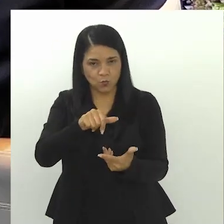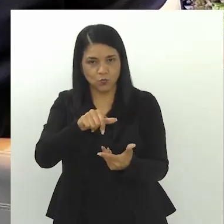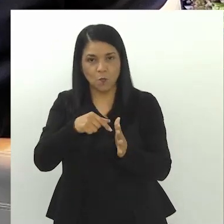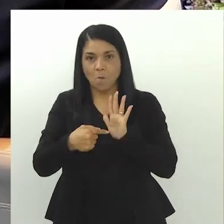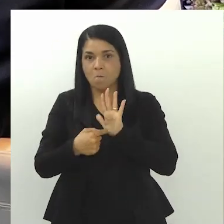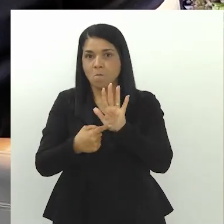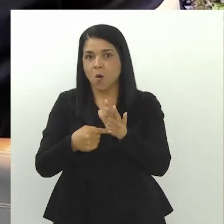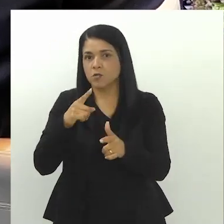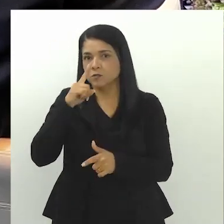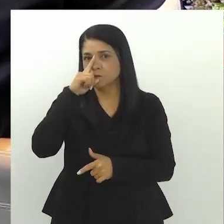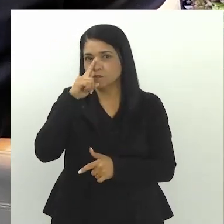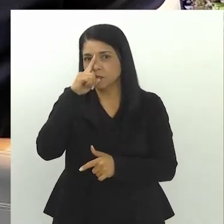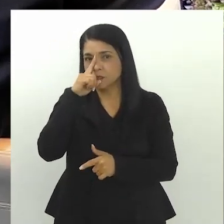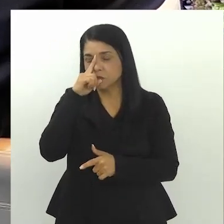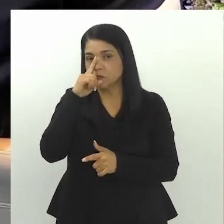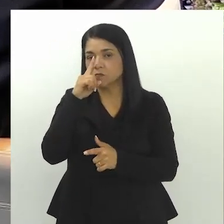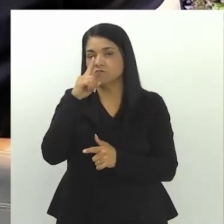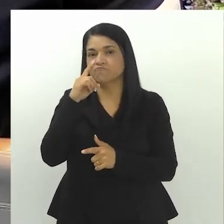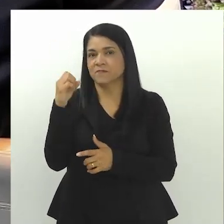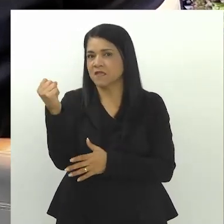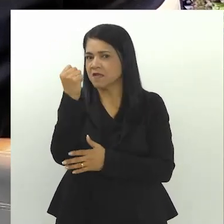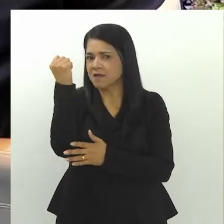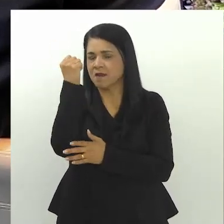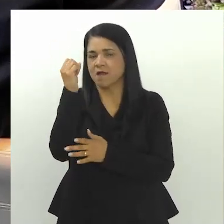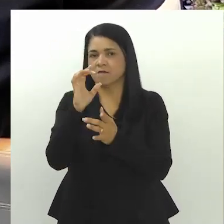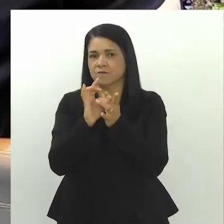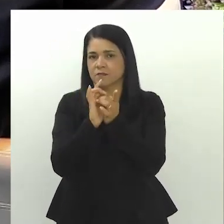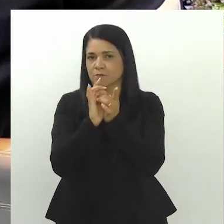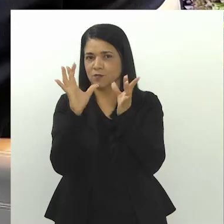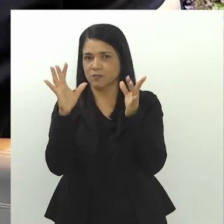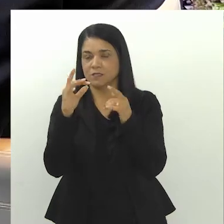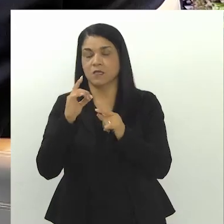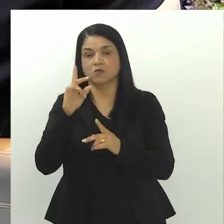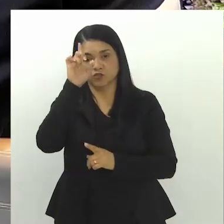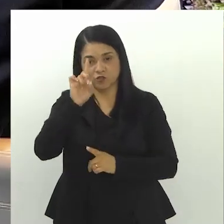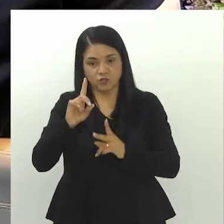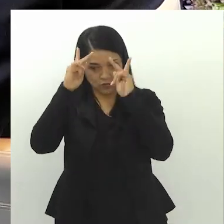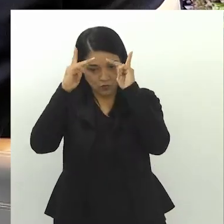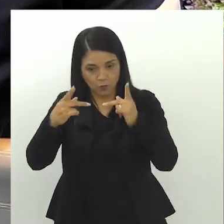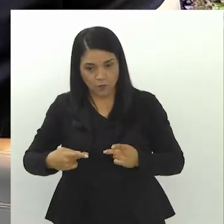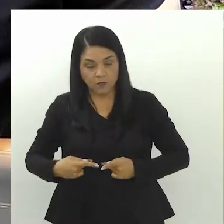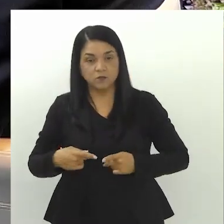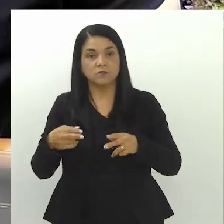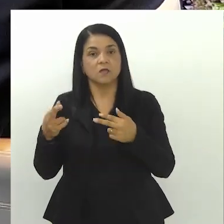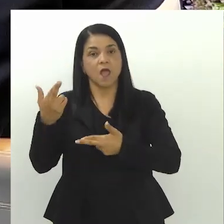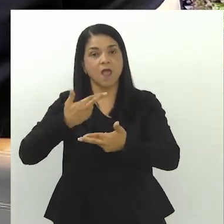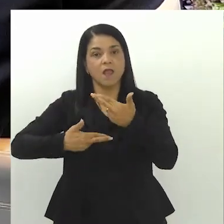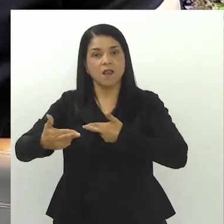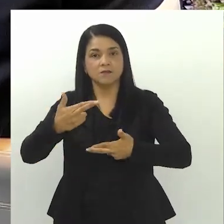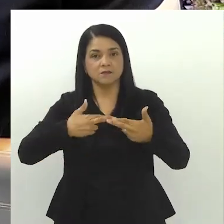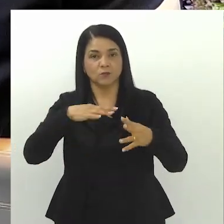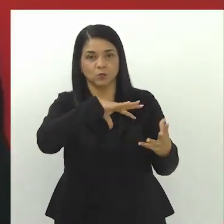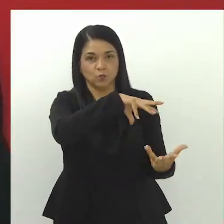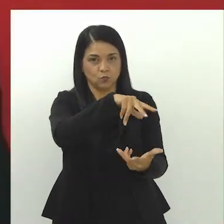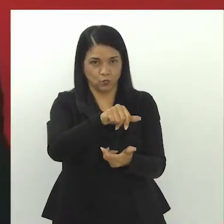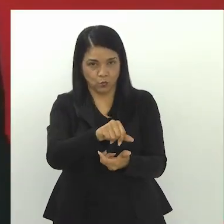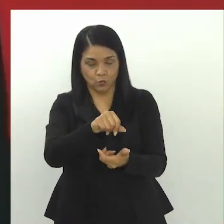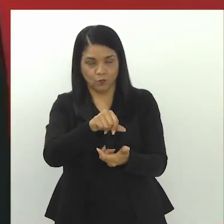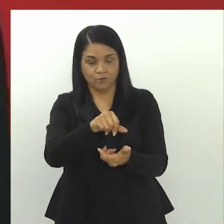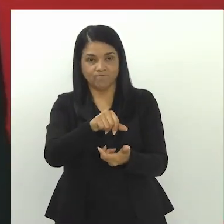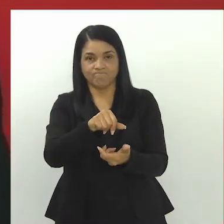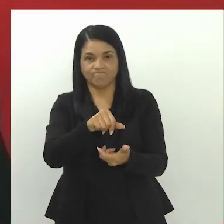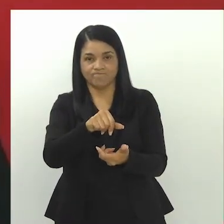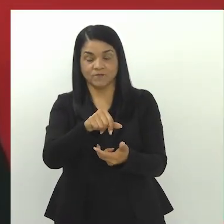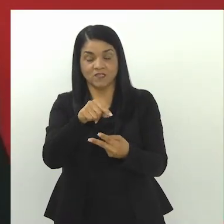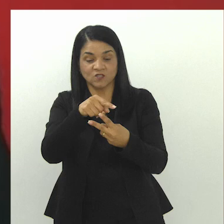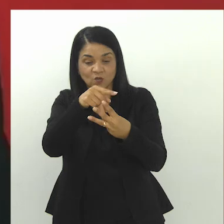mundo sinalizam riscos graves à democracia, aos direitos humanos, às próprias relações soberanas